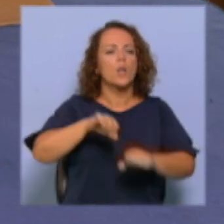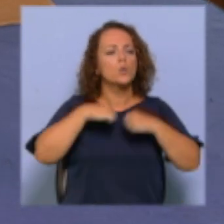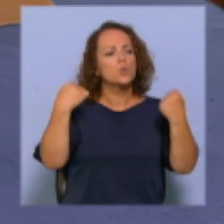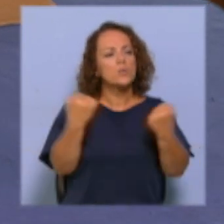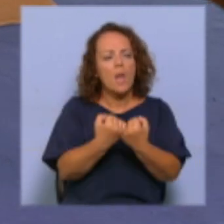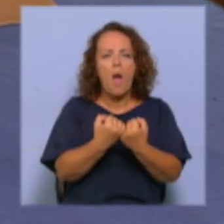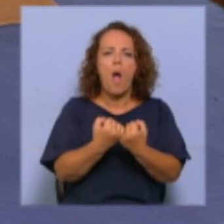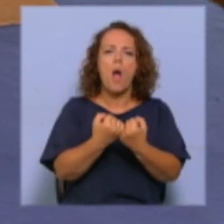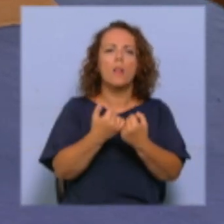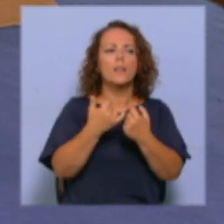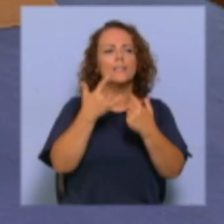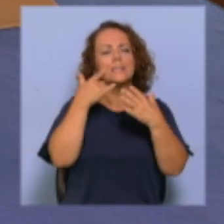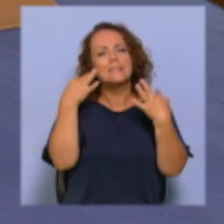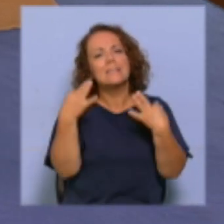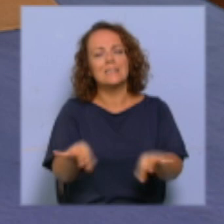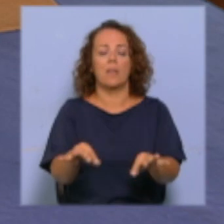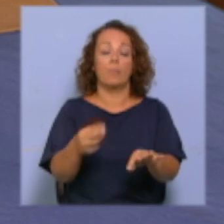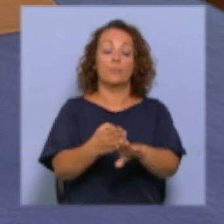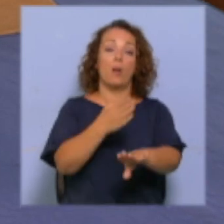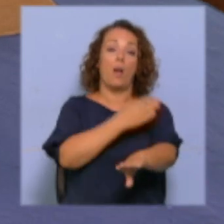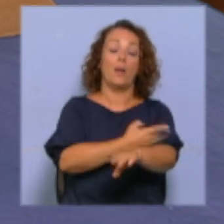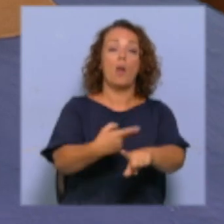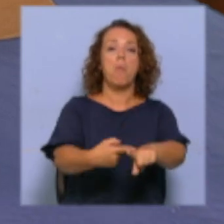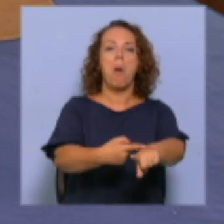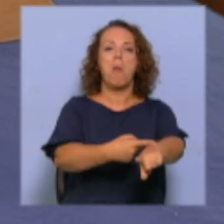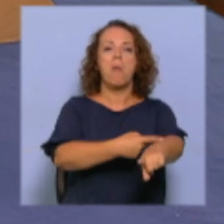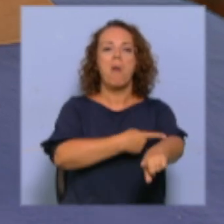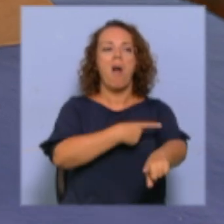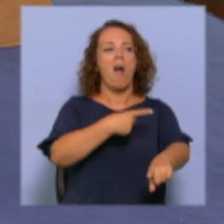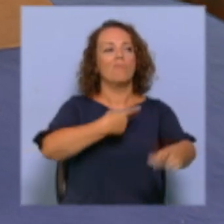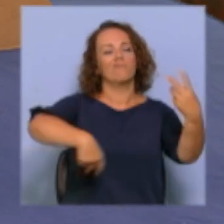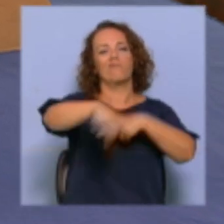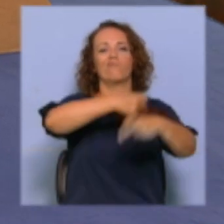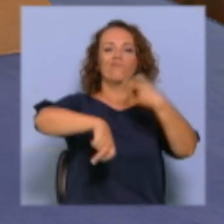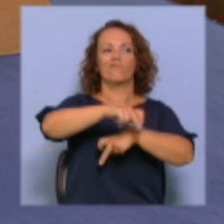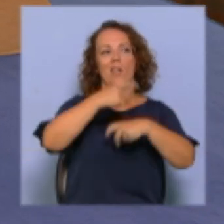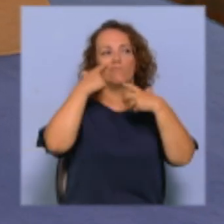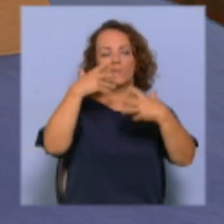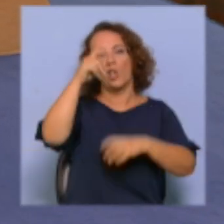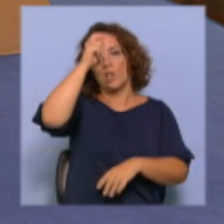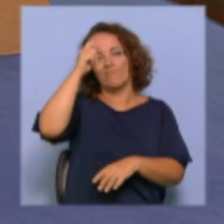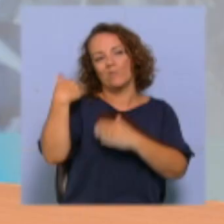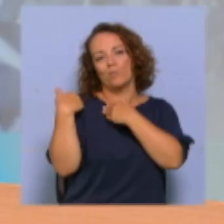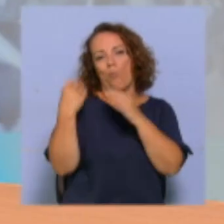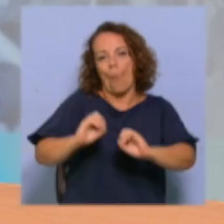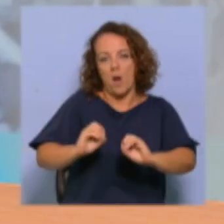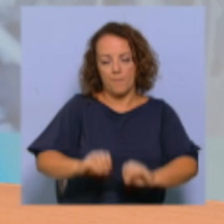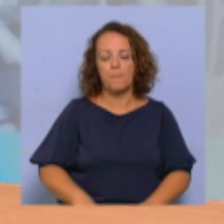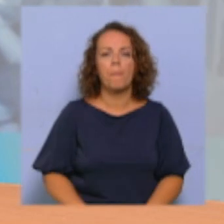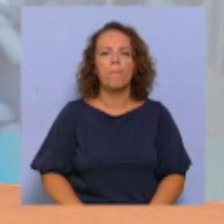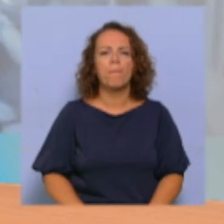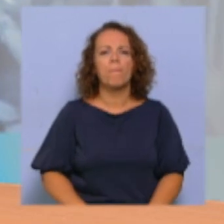os excessos que nós também, infelizmente, vemos e que são algum sinal de irresponsabilidade. E tem havido alguma criatividade, digamos